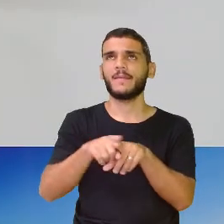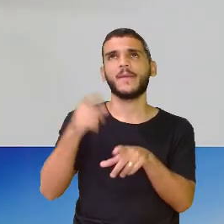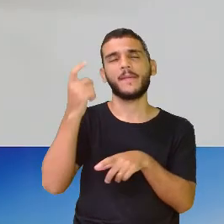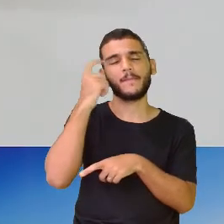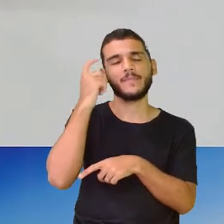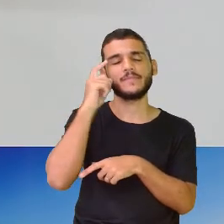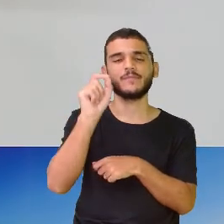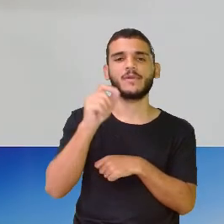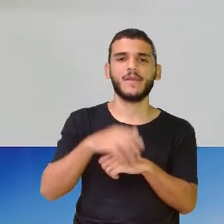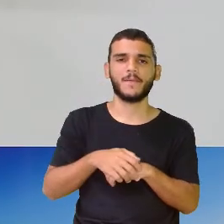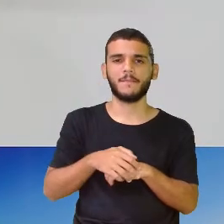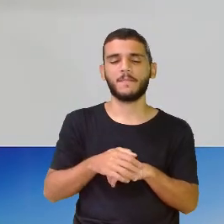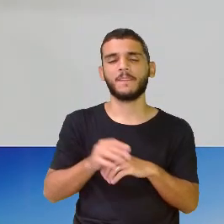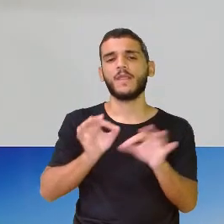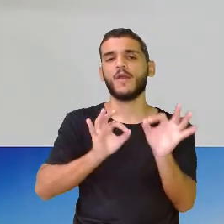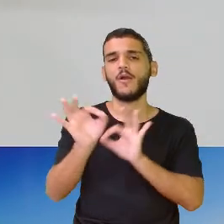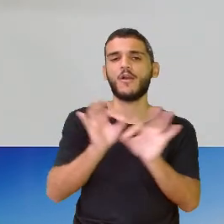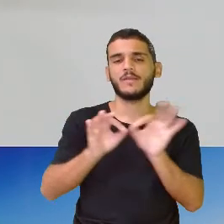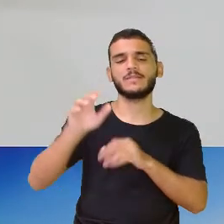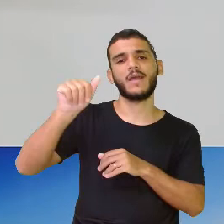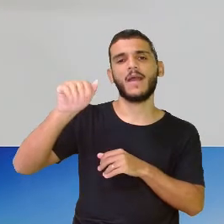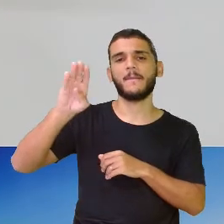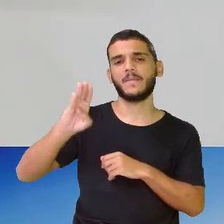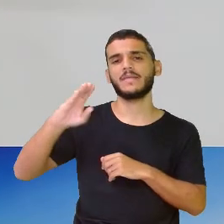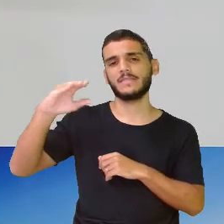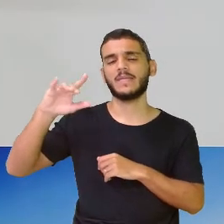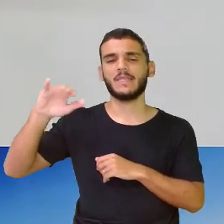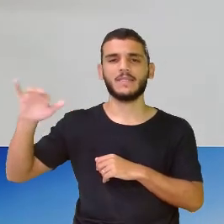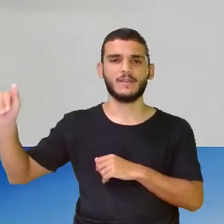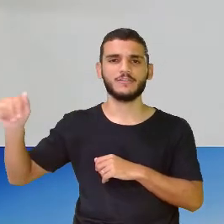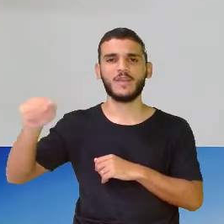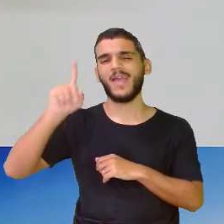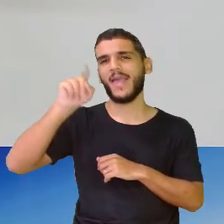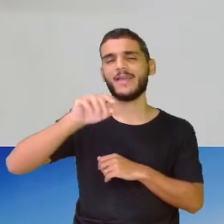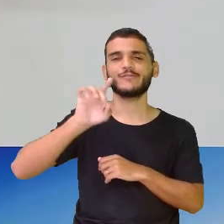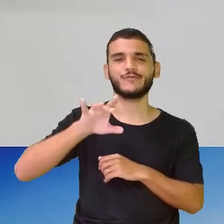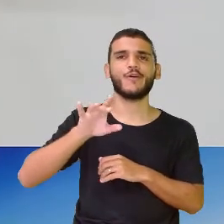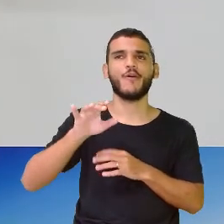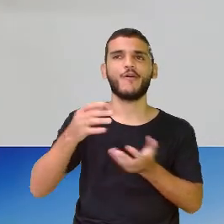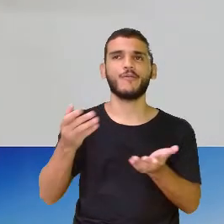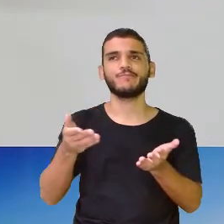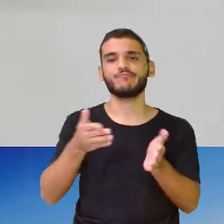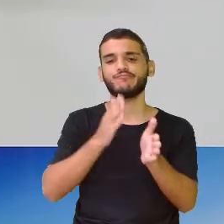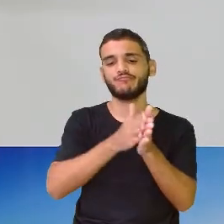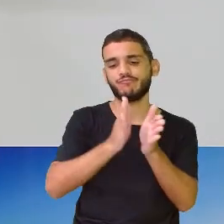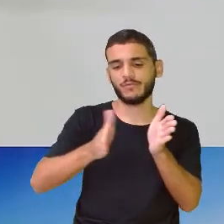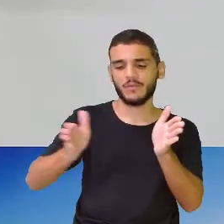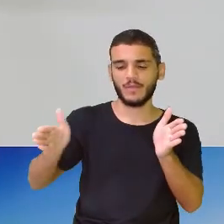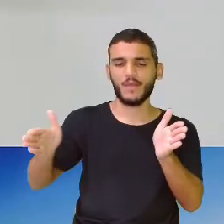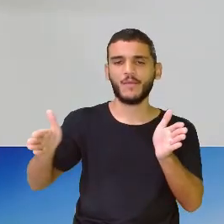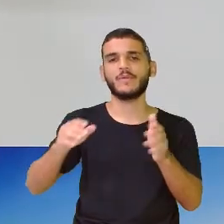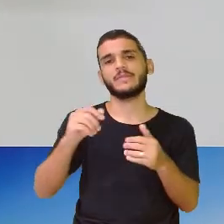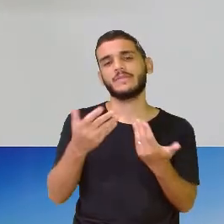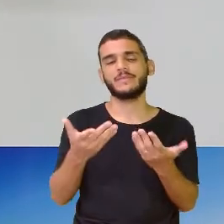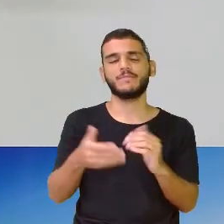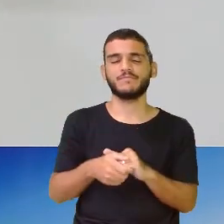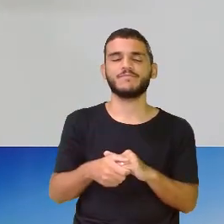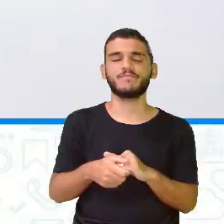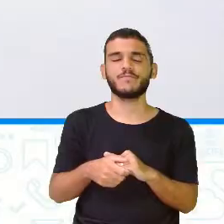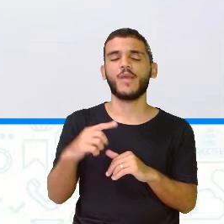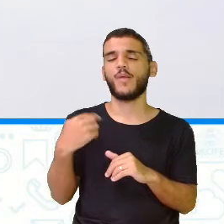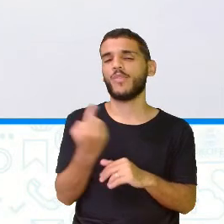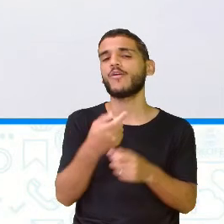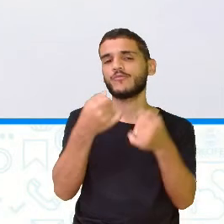ordem alfabética é a ordem que as letras são escritas no alfabeto, como a gente já mostrou elas aí de novo,